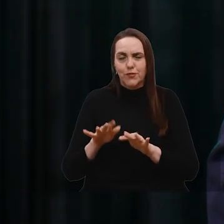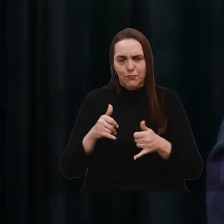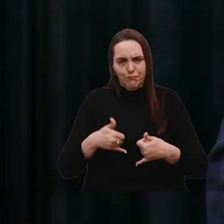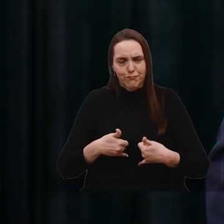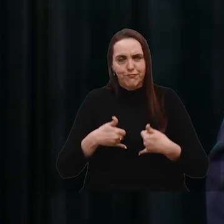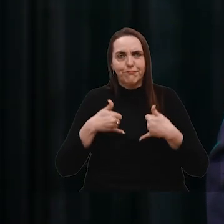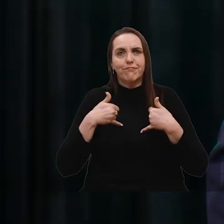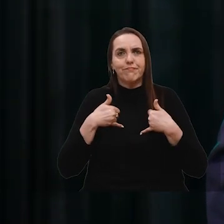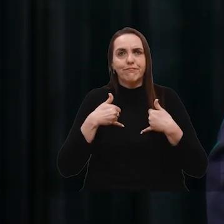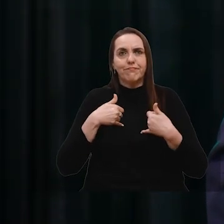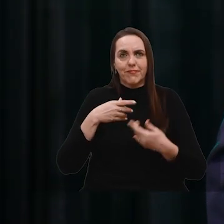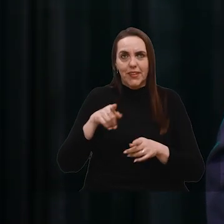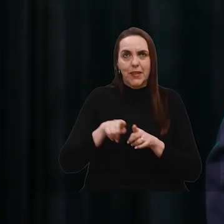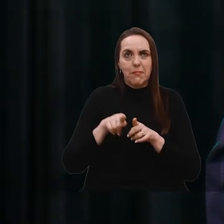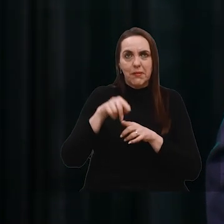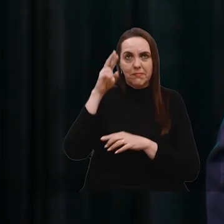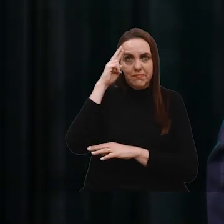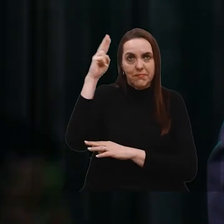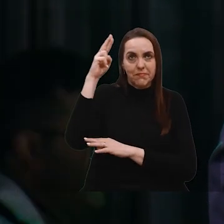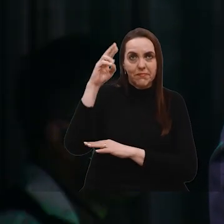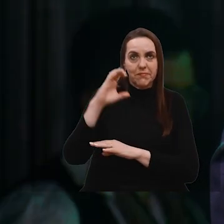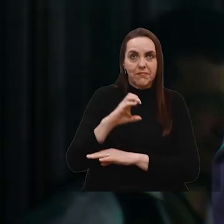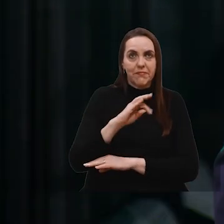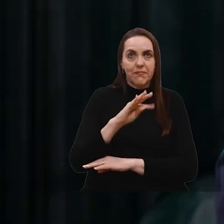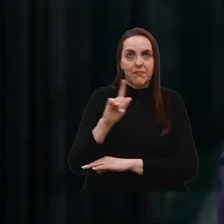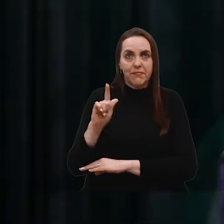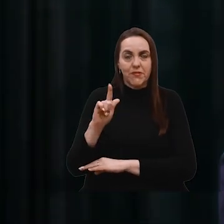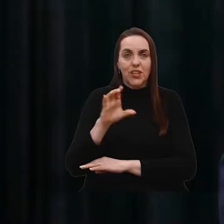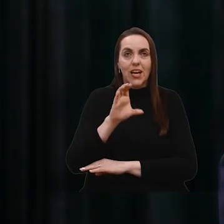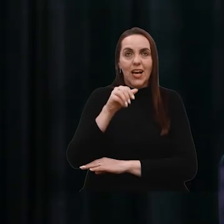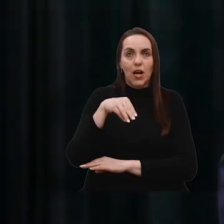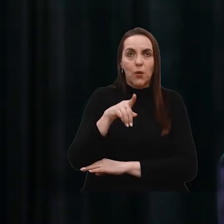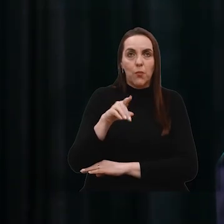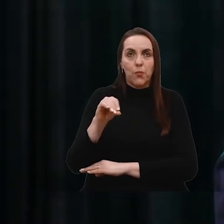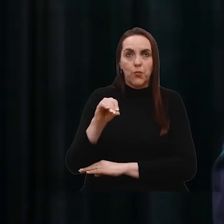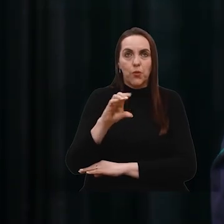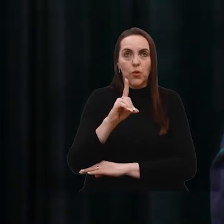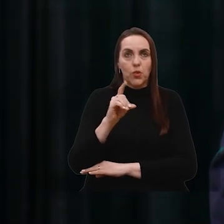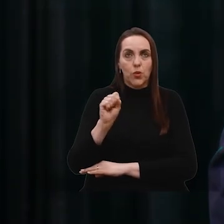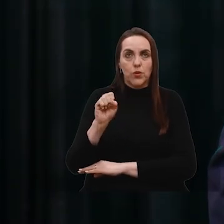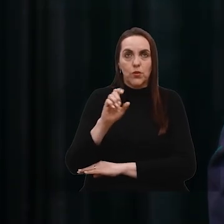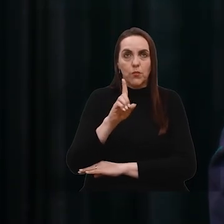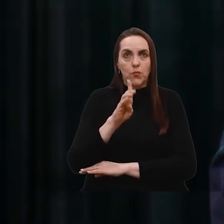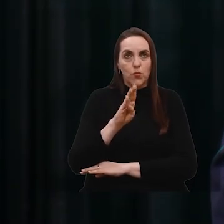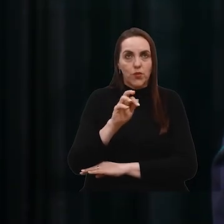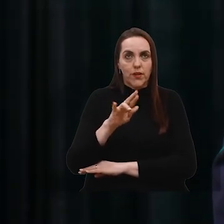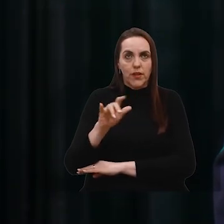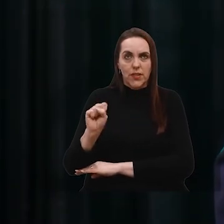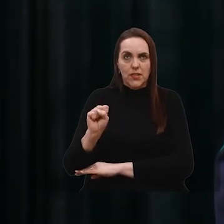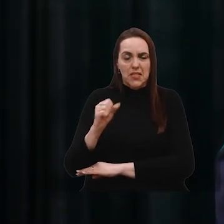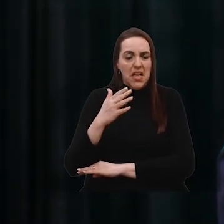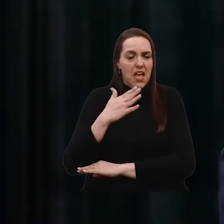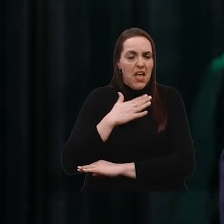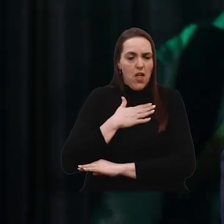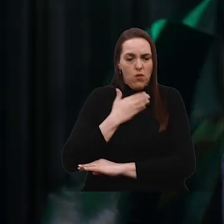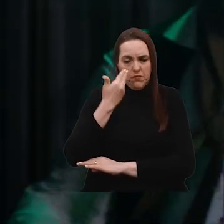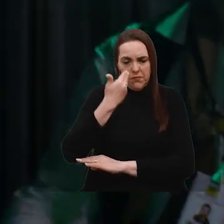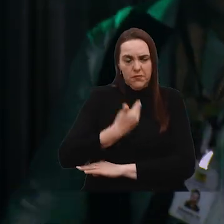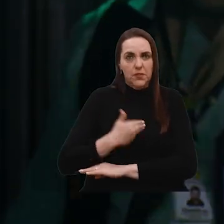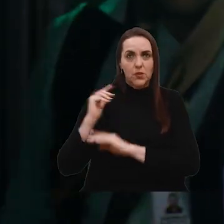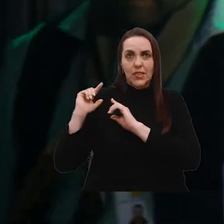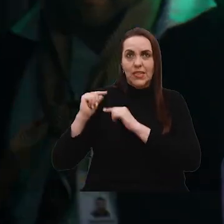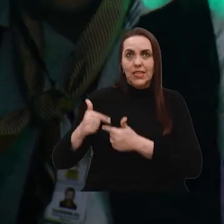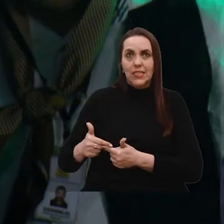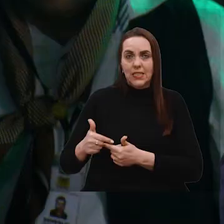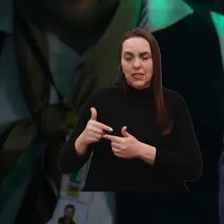e, finalmente, a honra de ser patrão do CTG Campo dos Bugres. Não sou